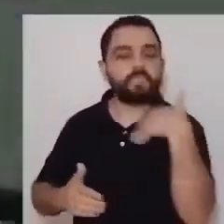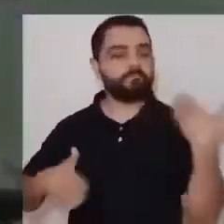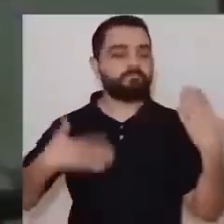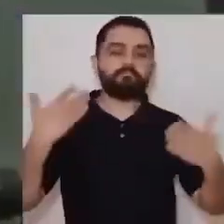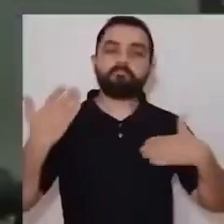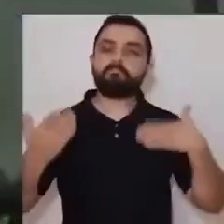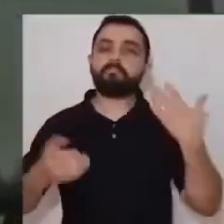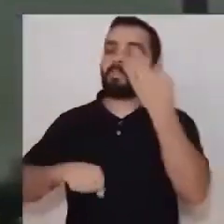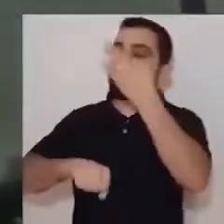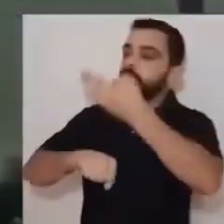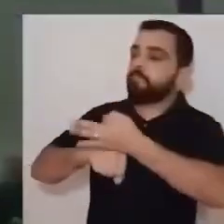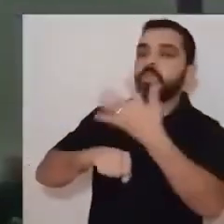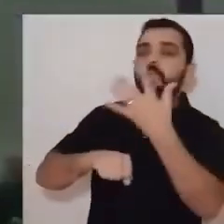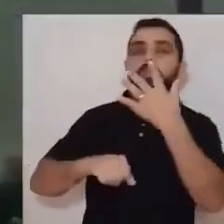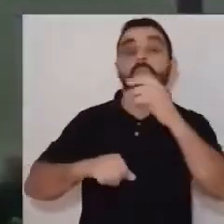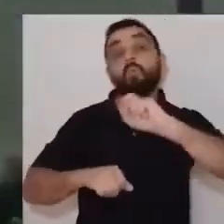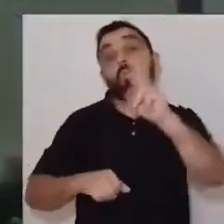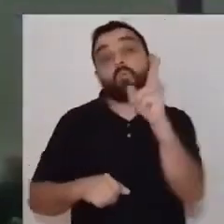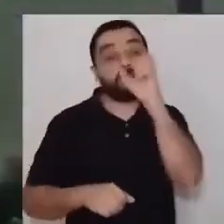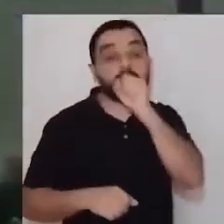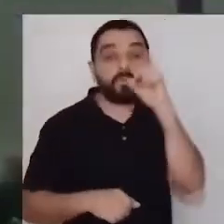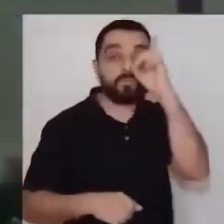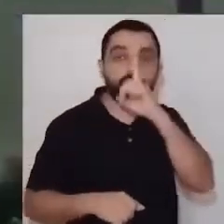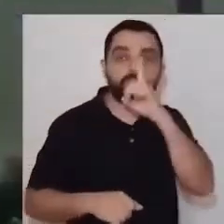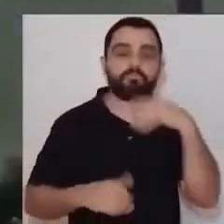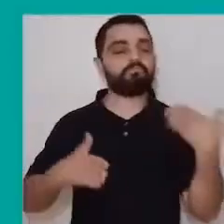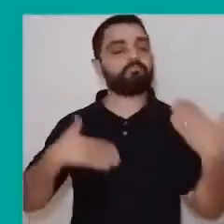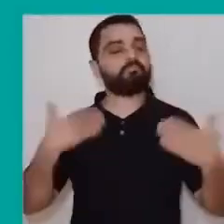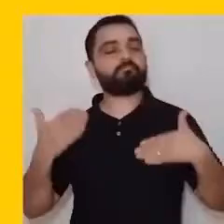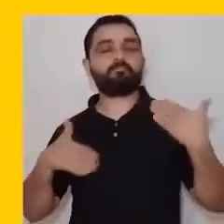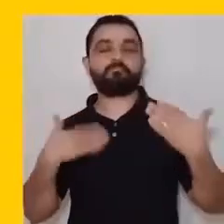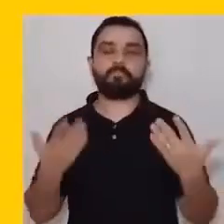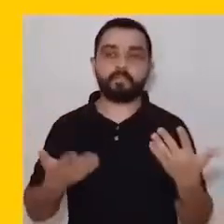local para passar as férias ou passear no final de semana.